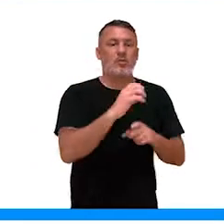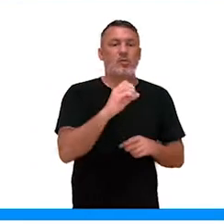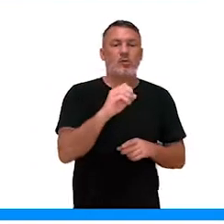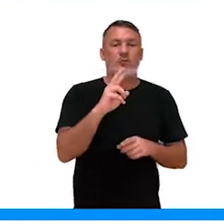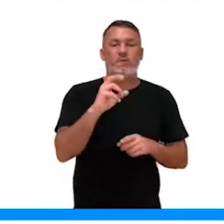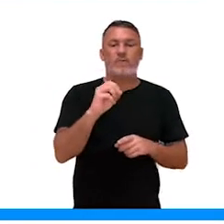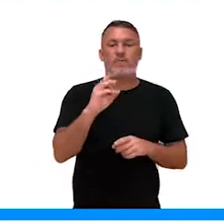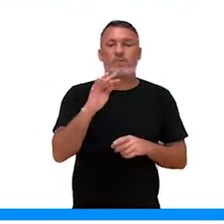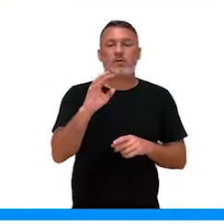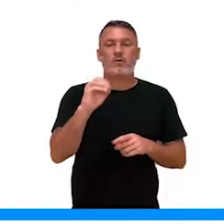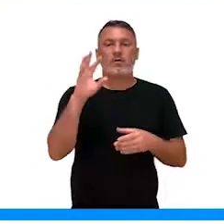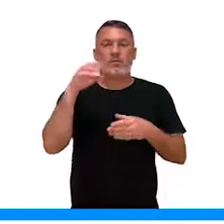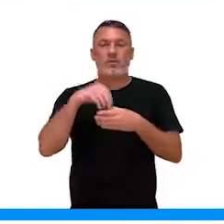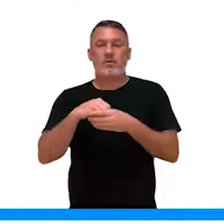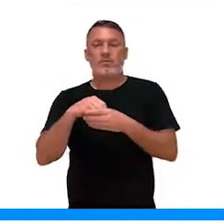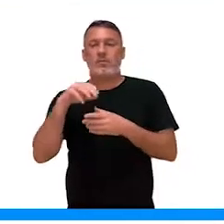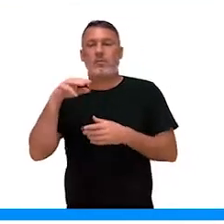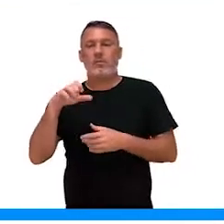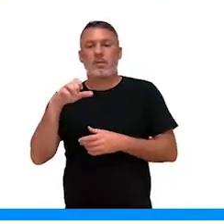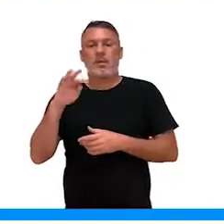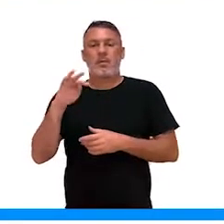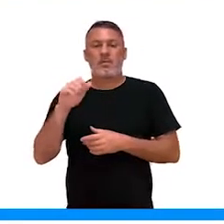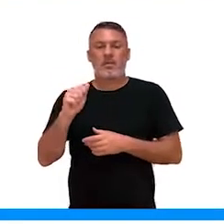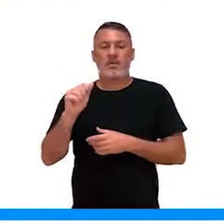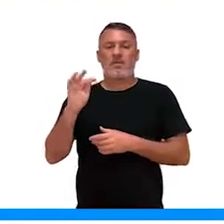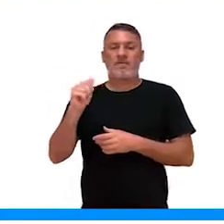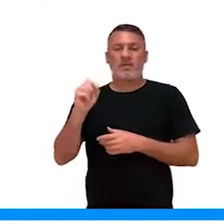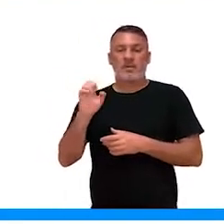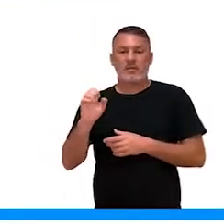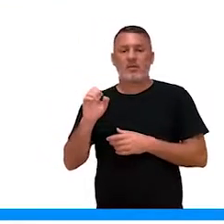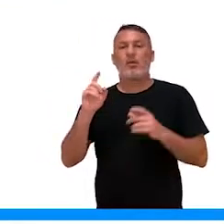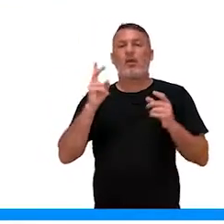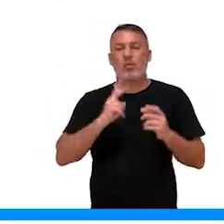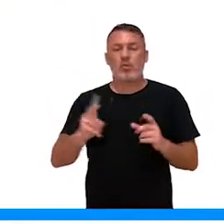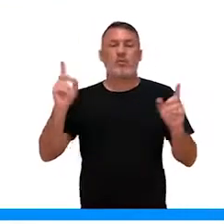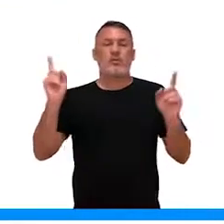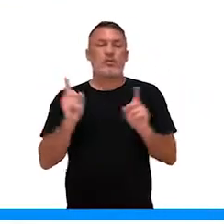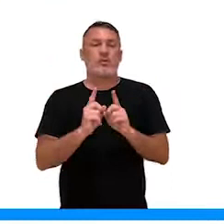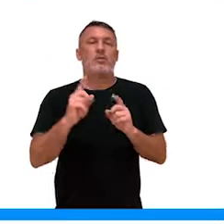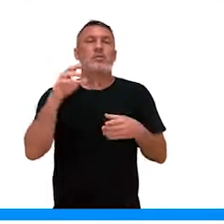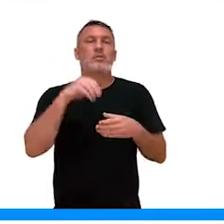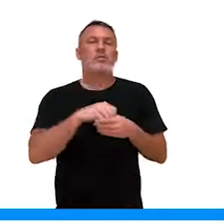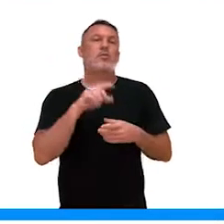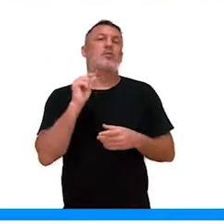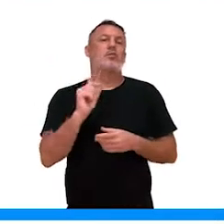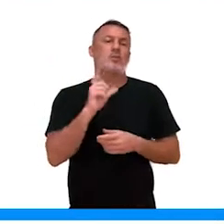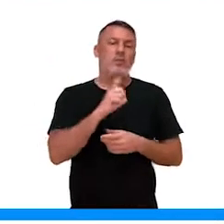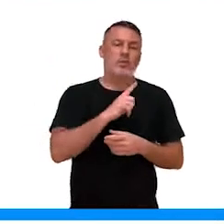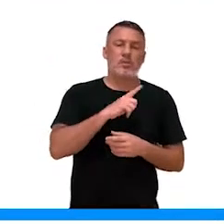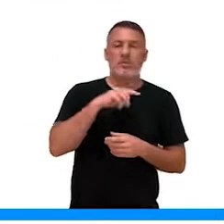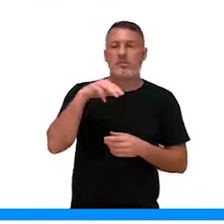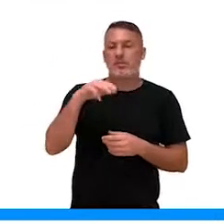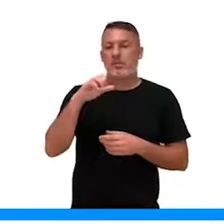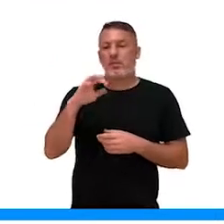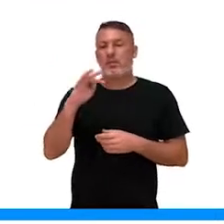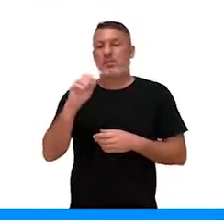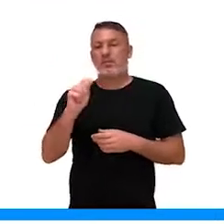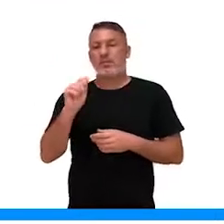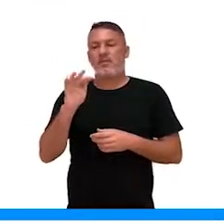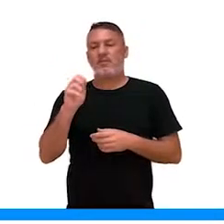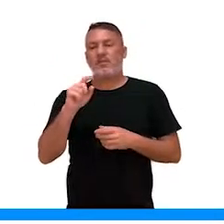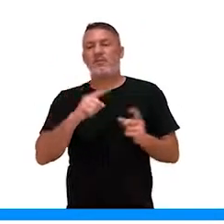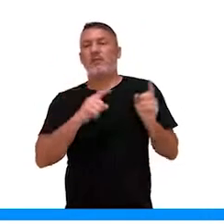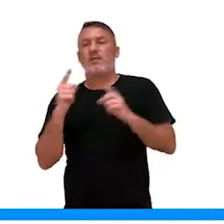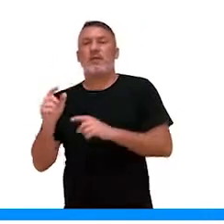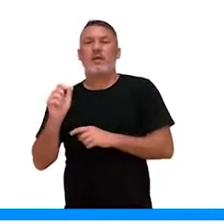esse ovócito secundário na fase da metáfase, ela então continua. E o que vai acontecer? Da